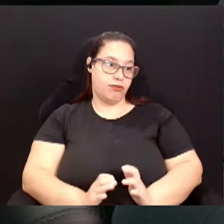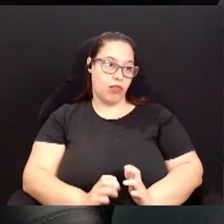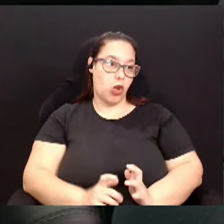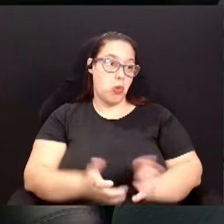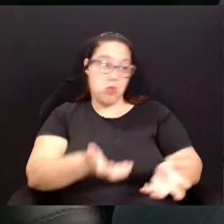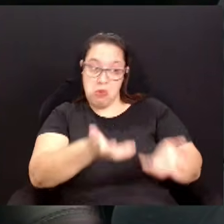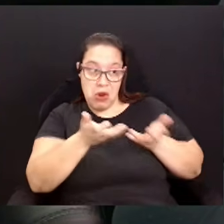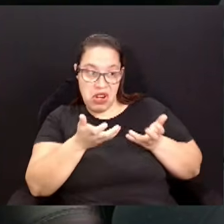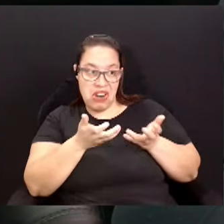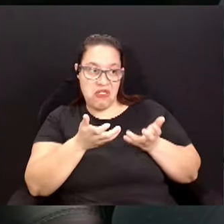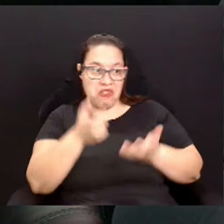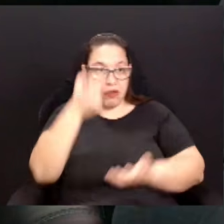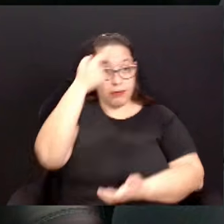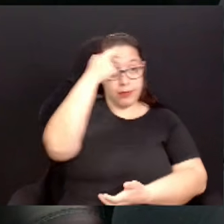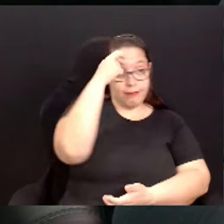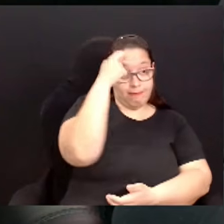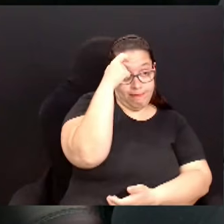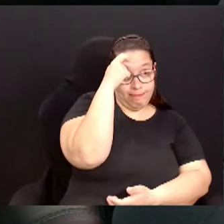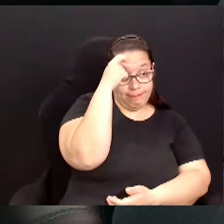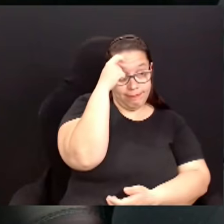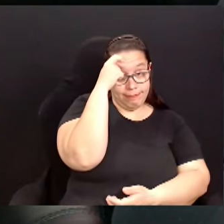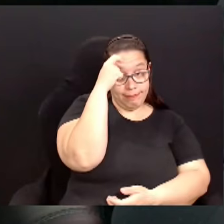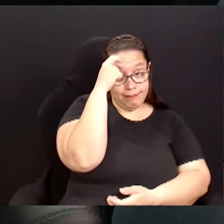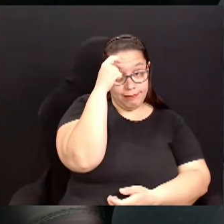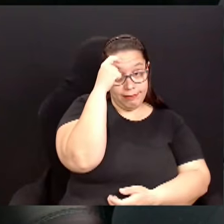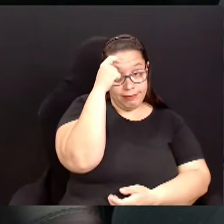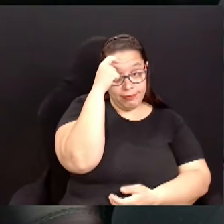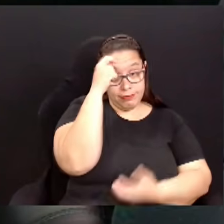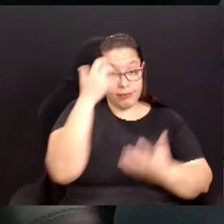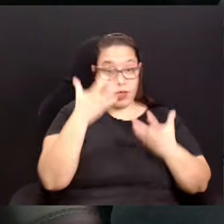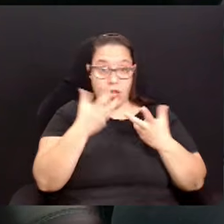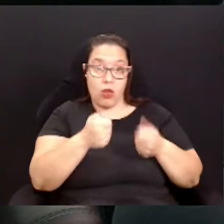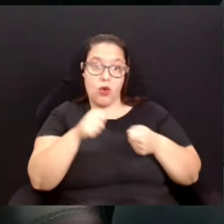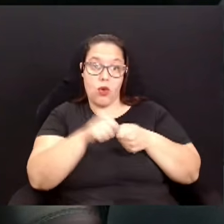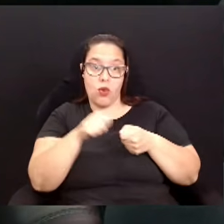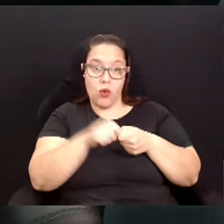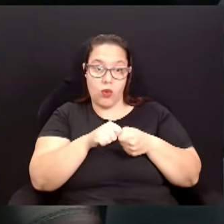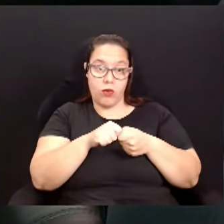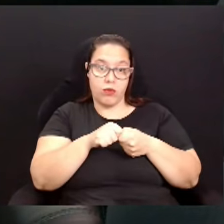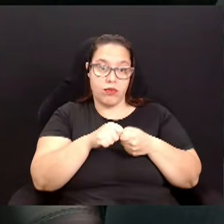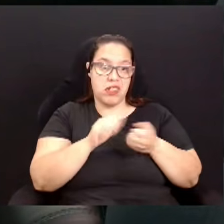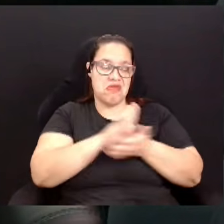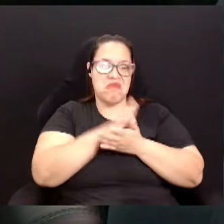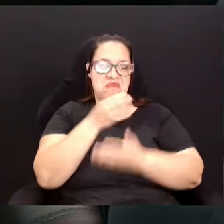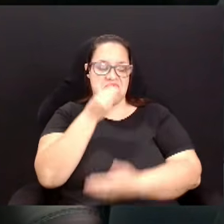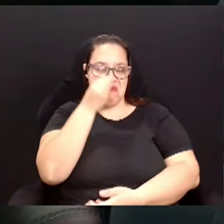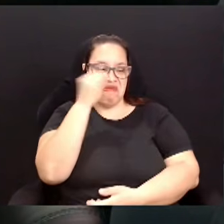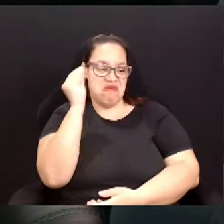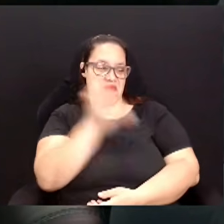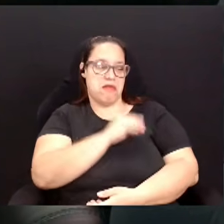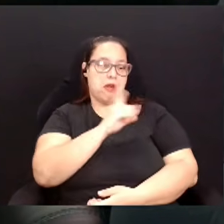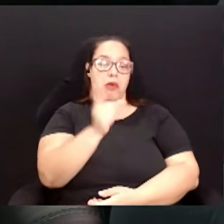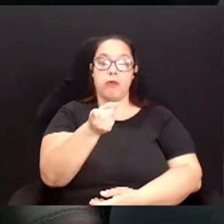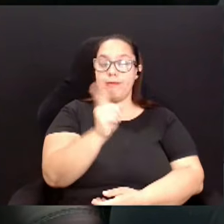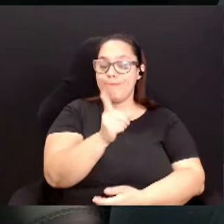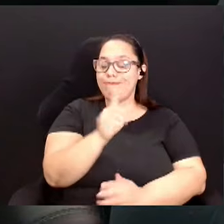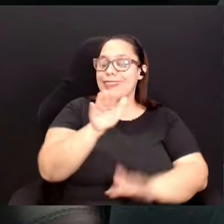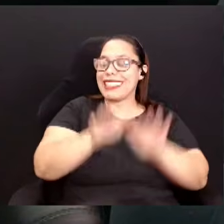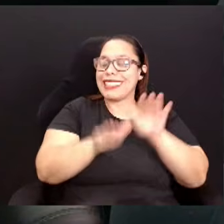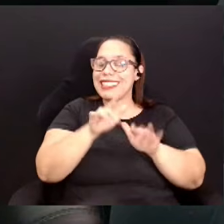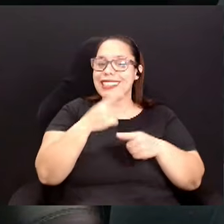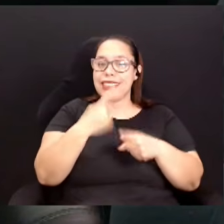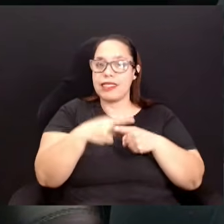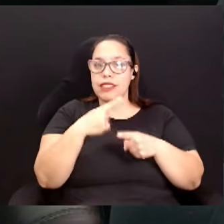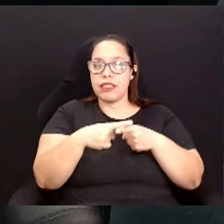consciência e eu assumo que eu estou fazendo e não estou nem aí pro outro. Às vezes eu faço porque, eu não